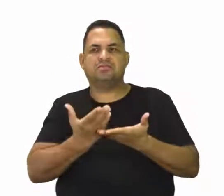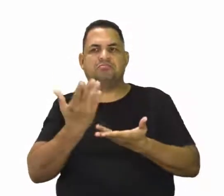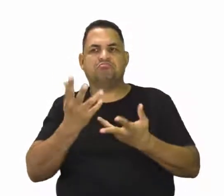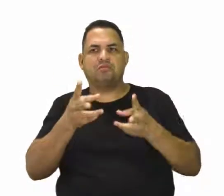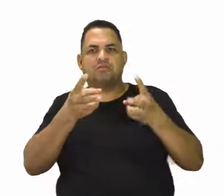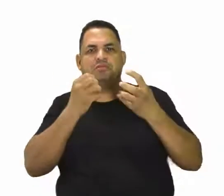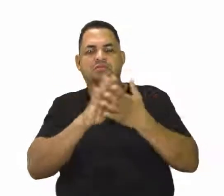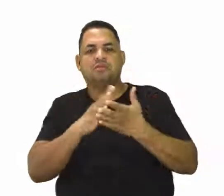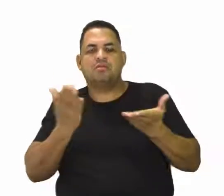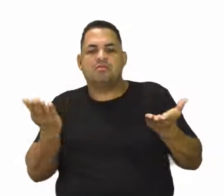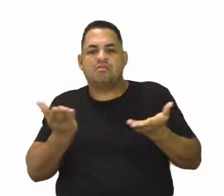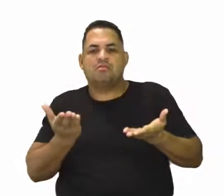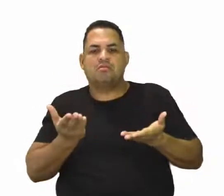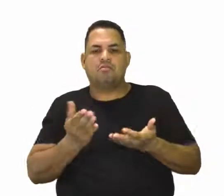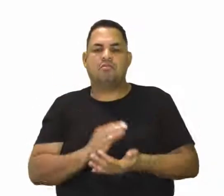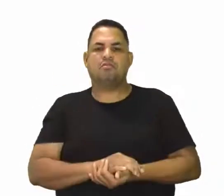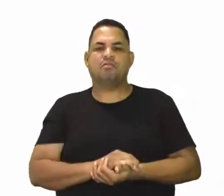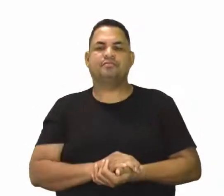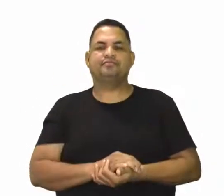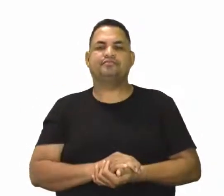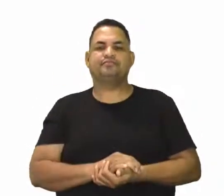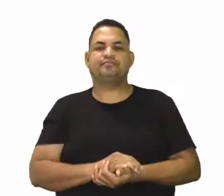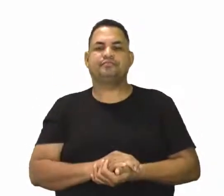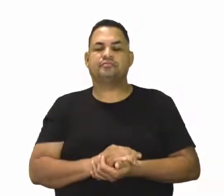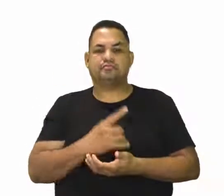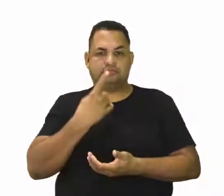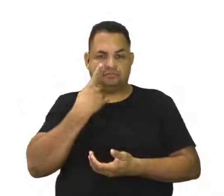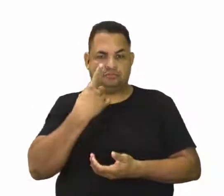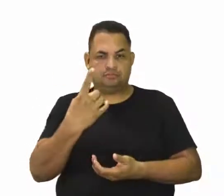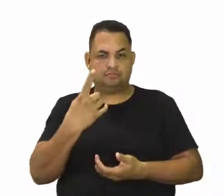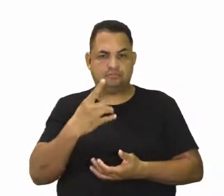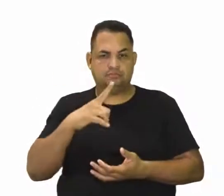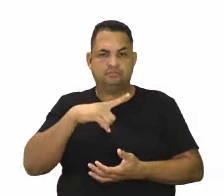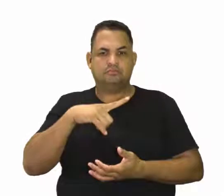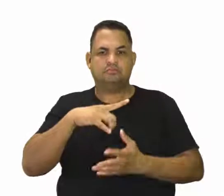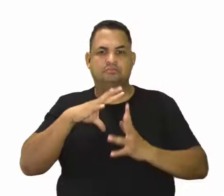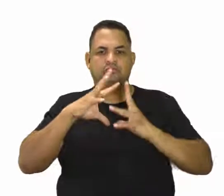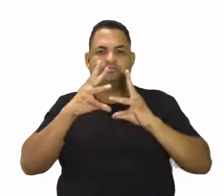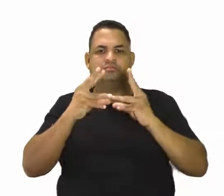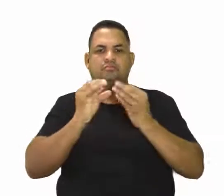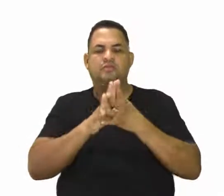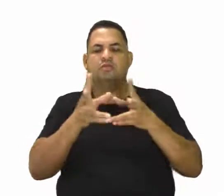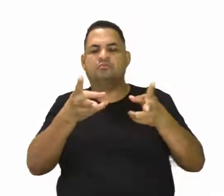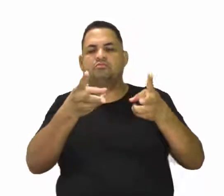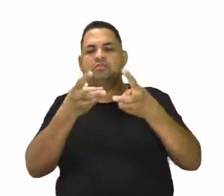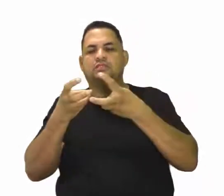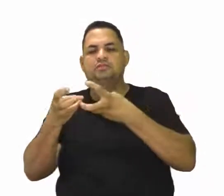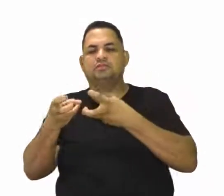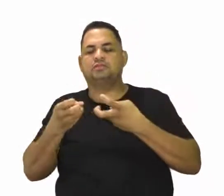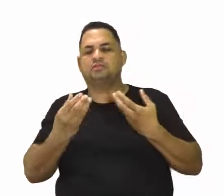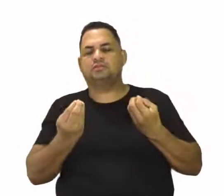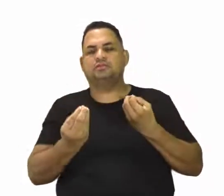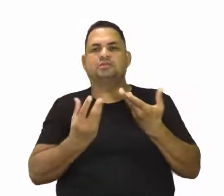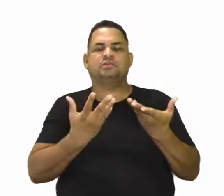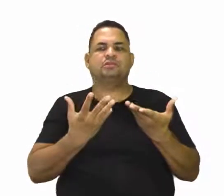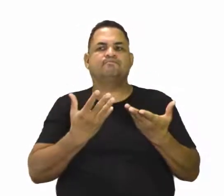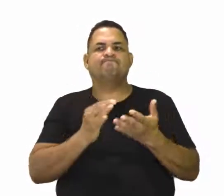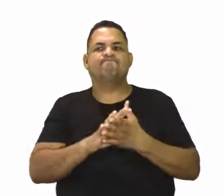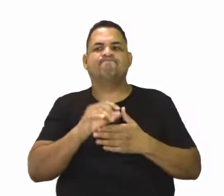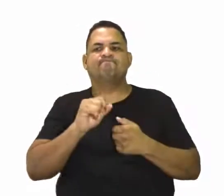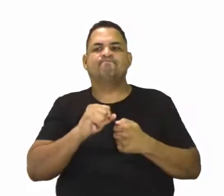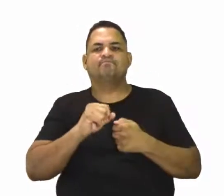daquela época mas agora e aí observo tem todo uma leitura que se faz o que se